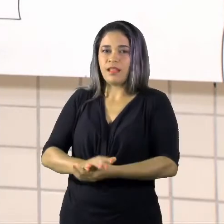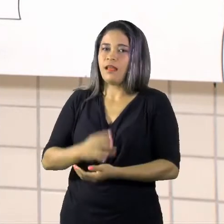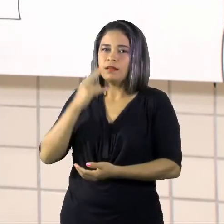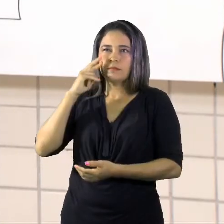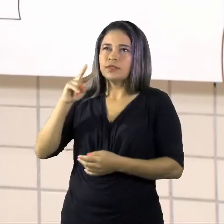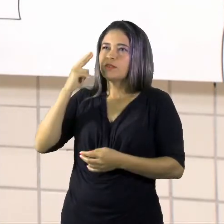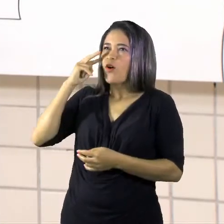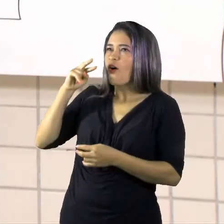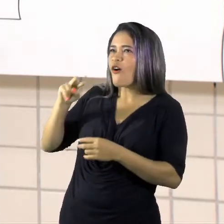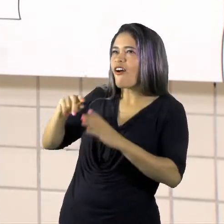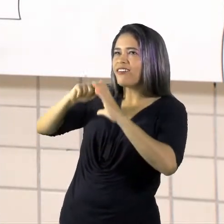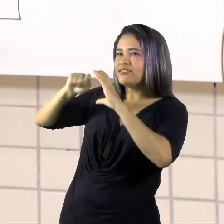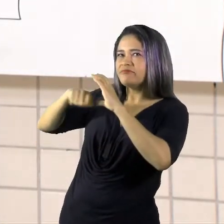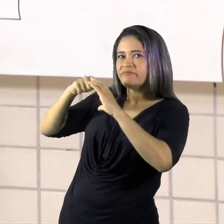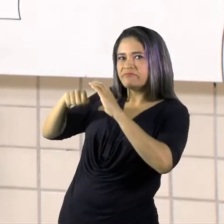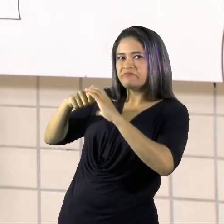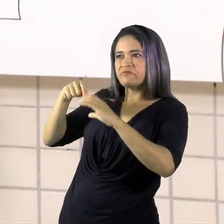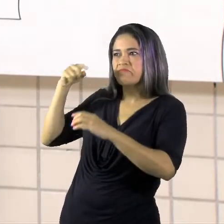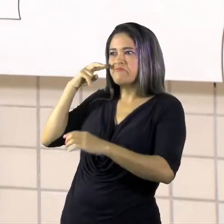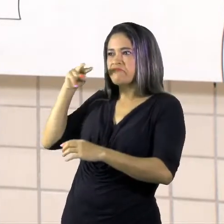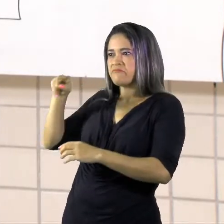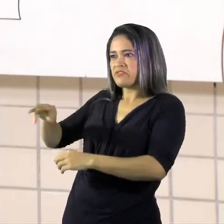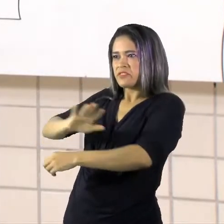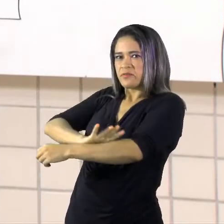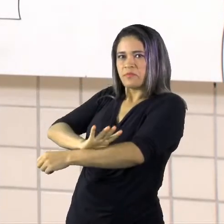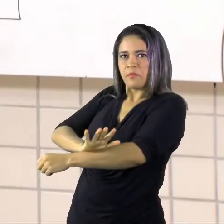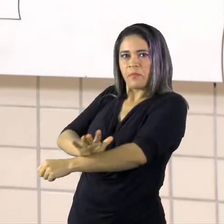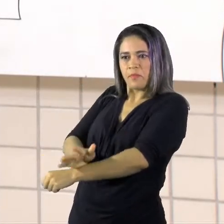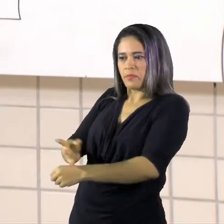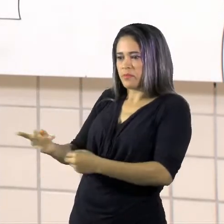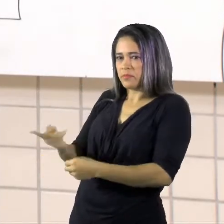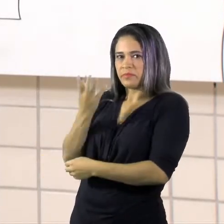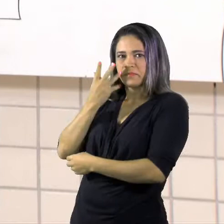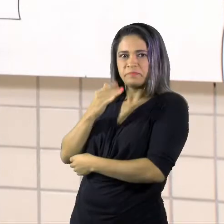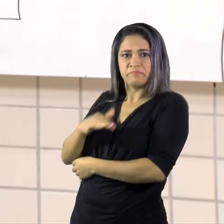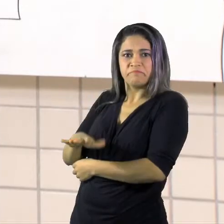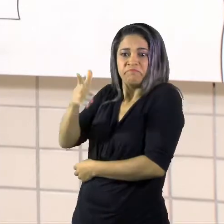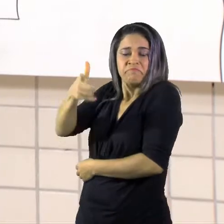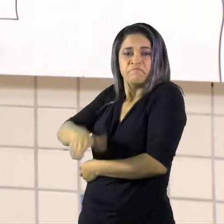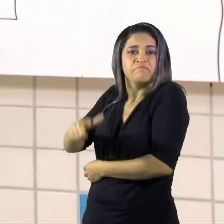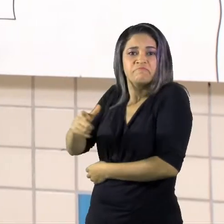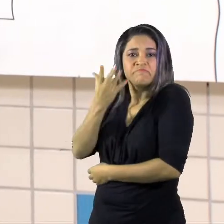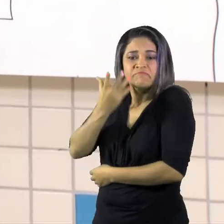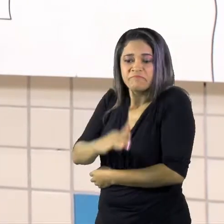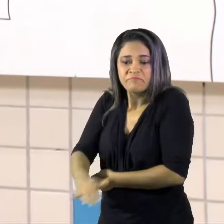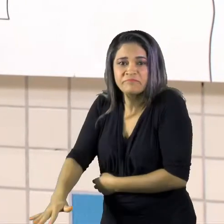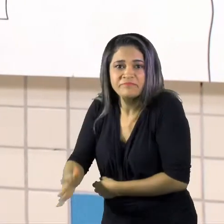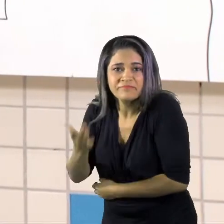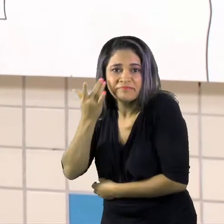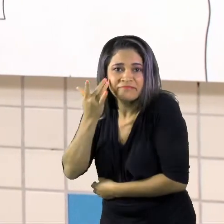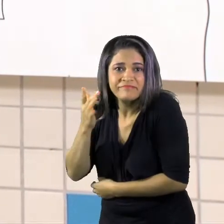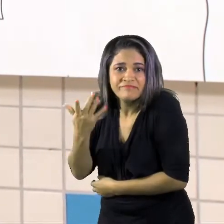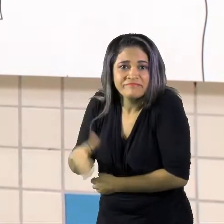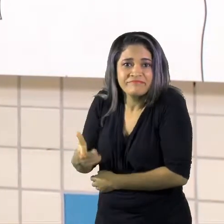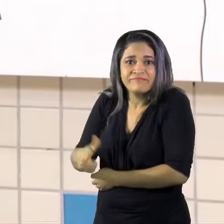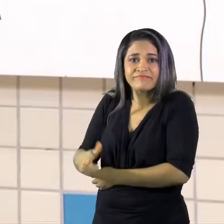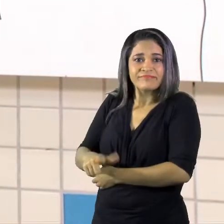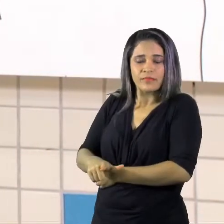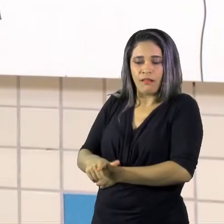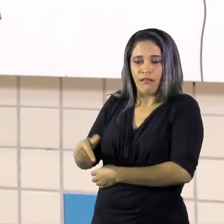emocionaram, porque viram que o preconceito racial entre as crianças, ele não existe. Que esse tipo de preconceito ele